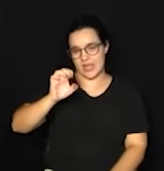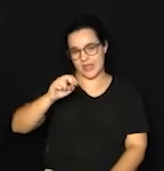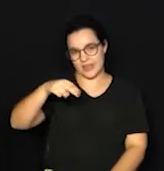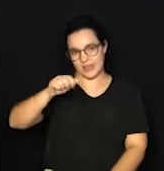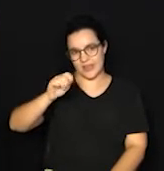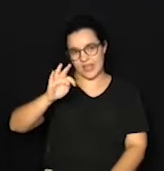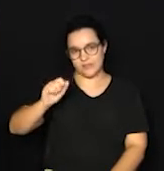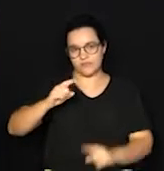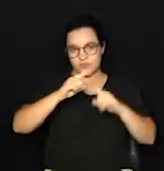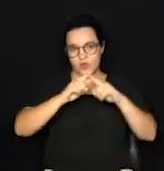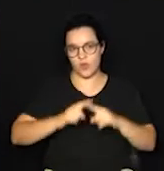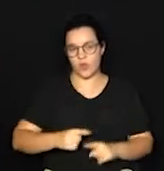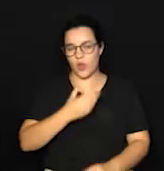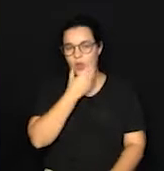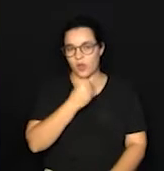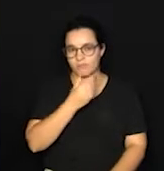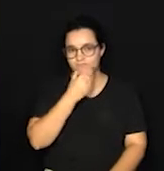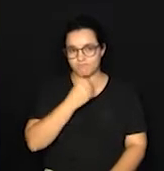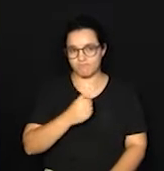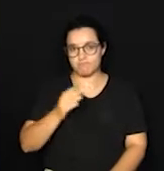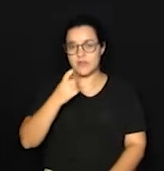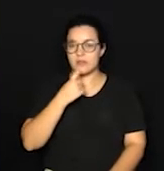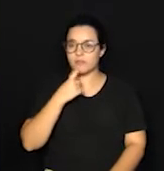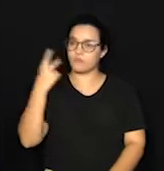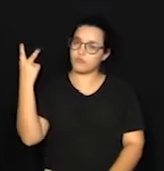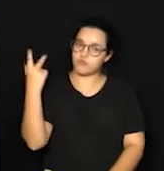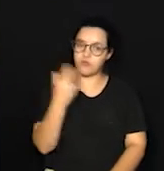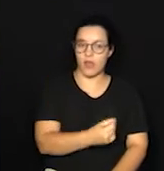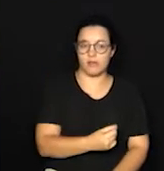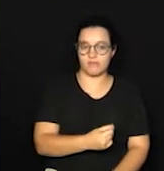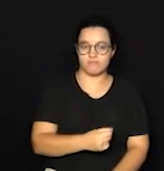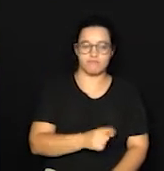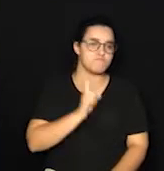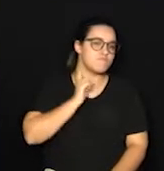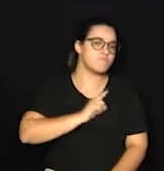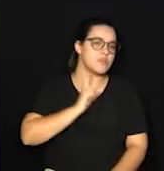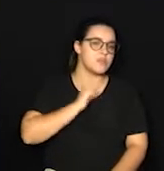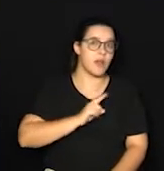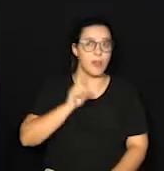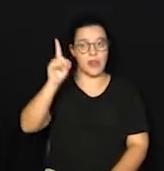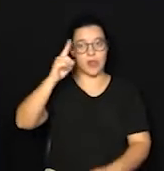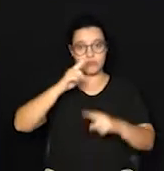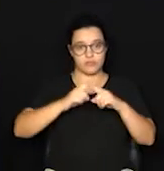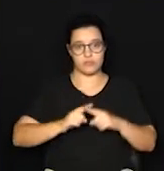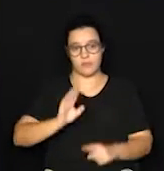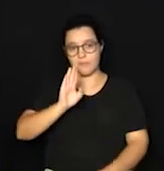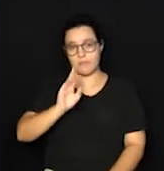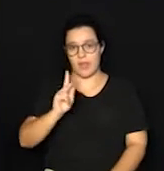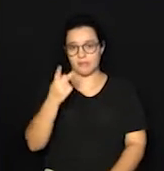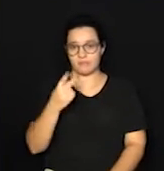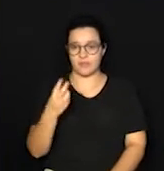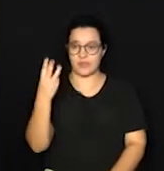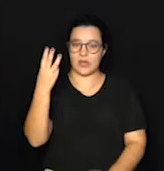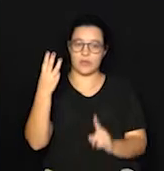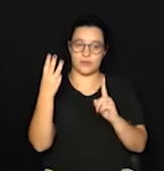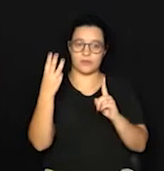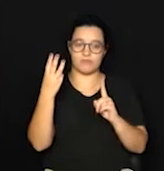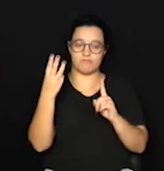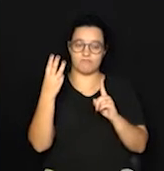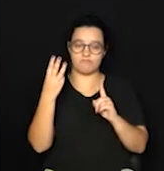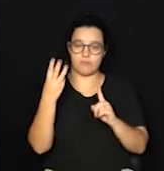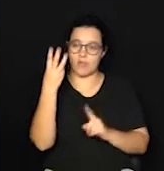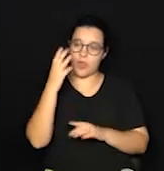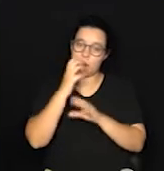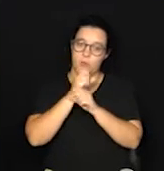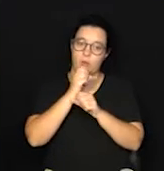Superliga masculina e o Renata venceu a equipe do América Mineiro, duelo que foi lá em Belo Horizonte, por 3-1, então conquistou 3